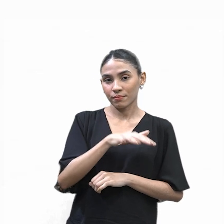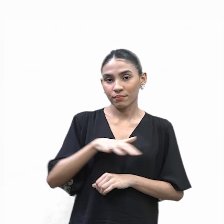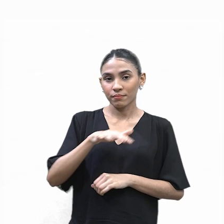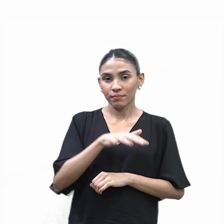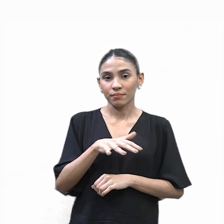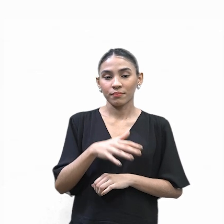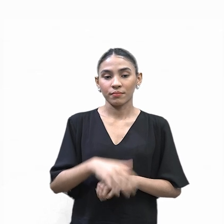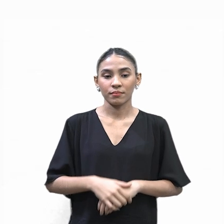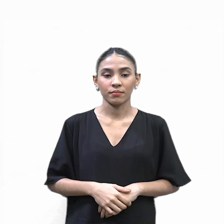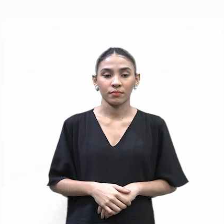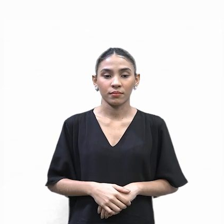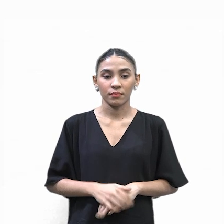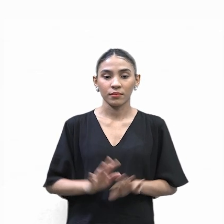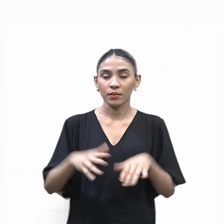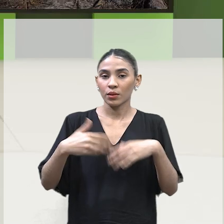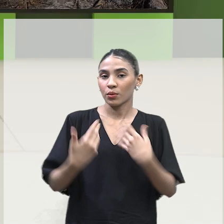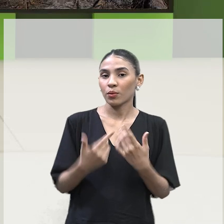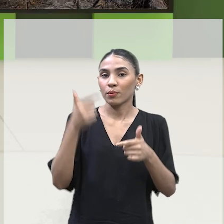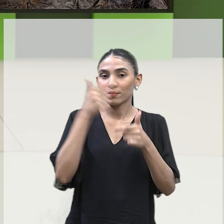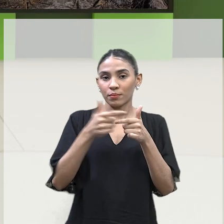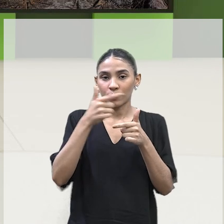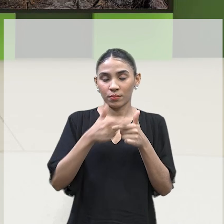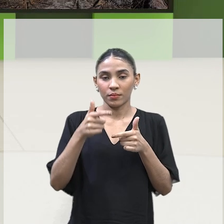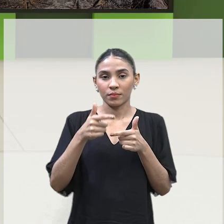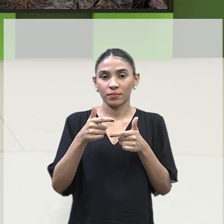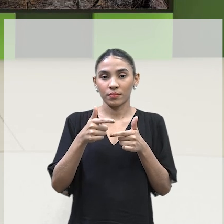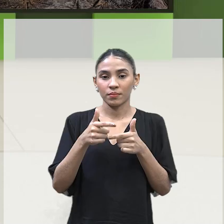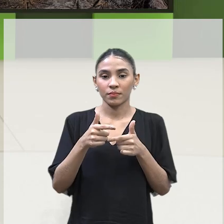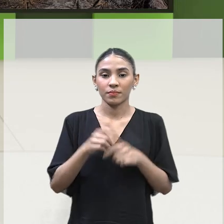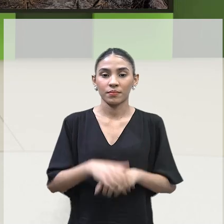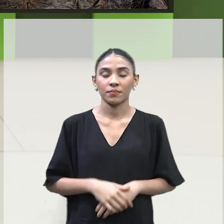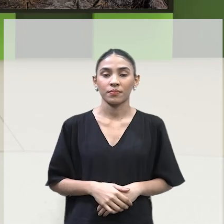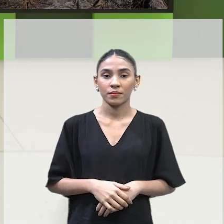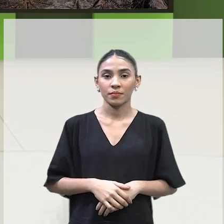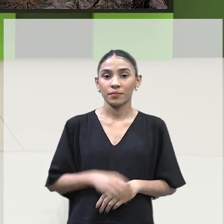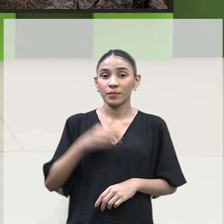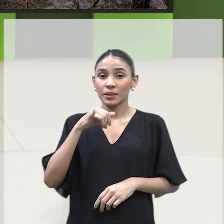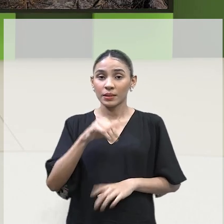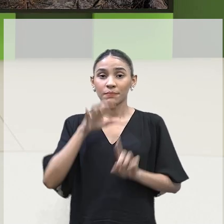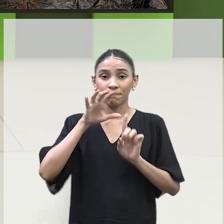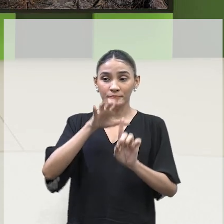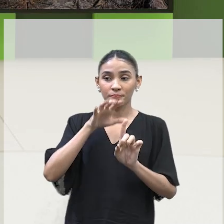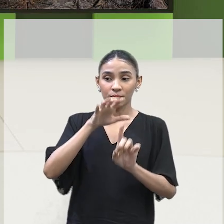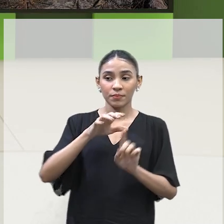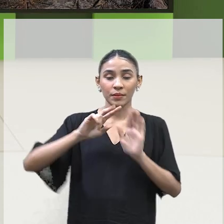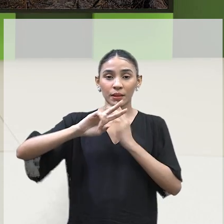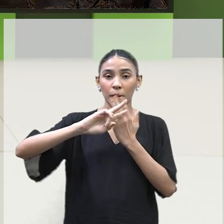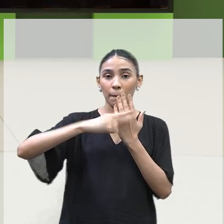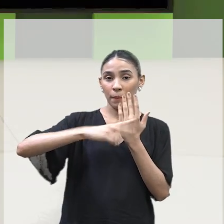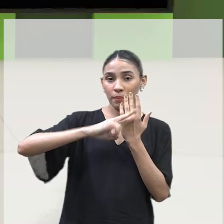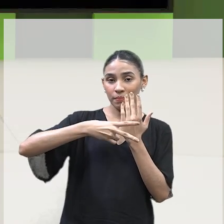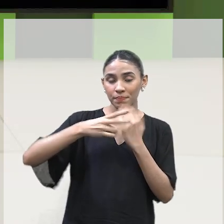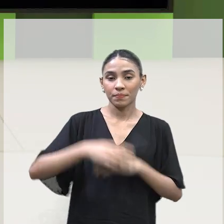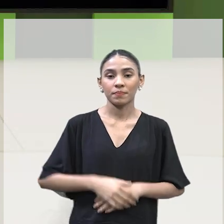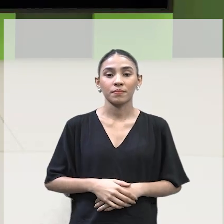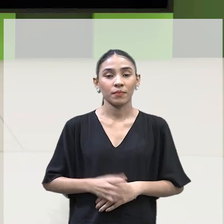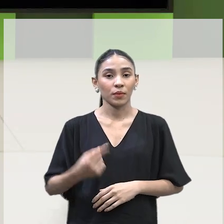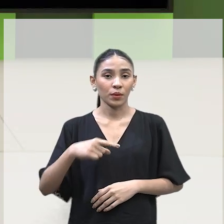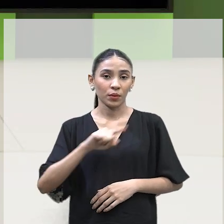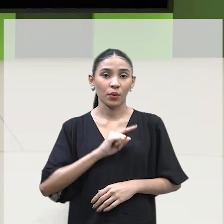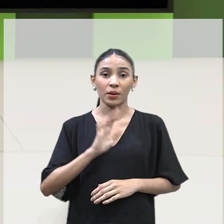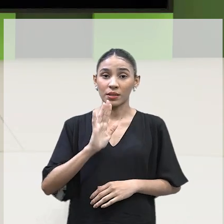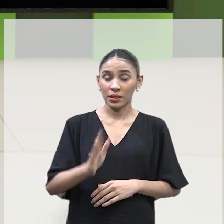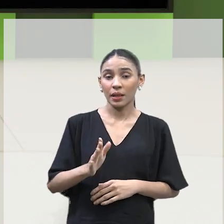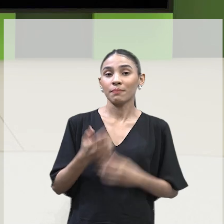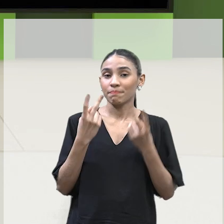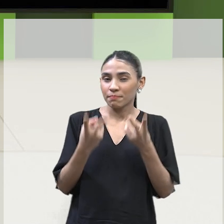estamos vendo aí. E quais seriam as consequências, né, dessa intensificação do efeito estufa? A gente já está observando aí no